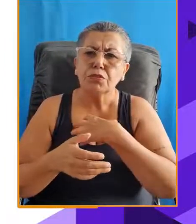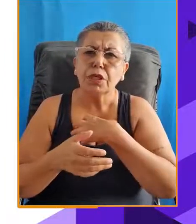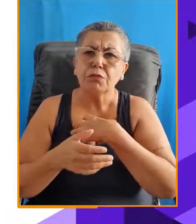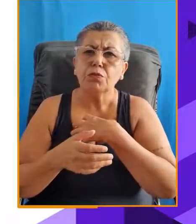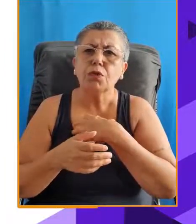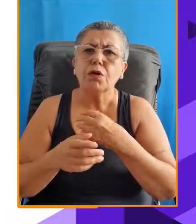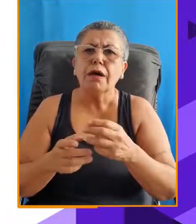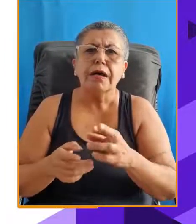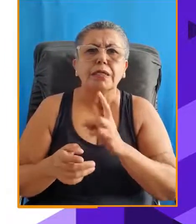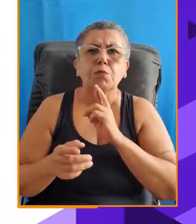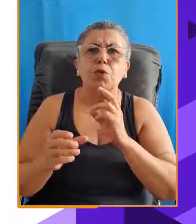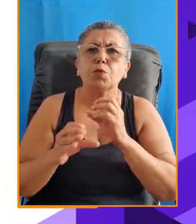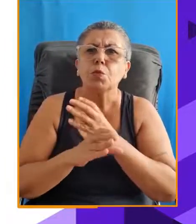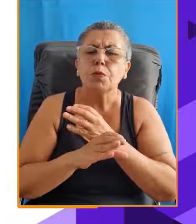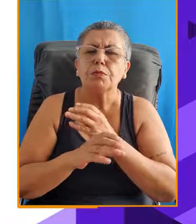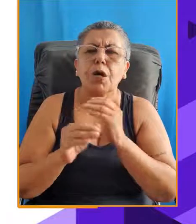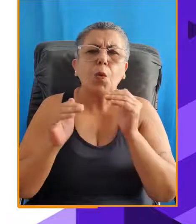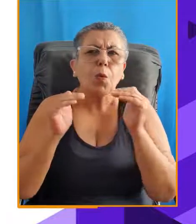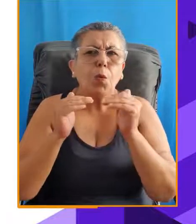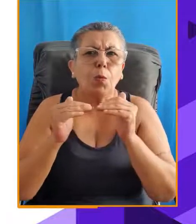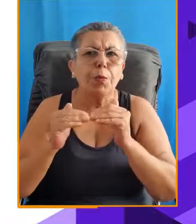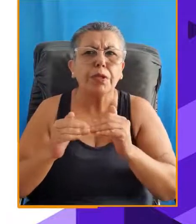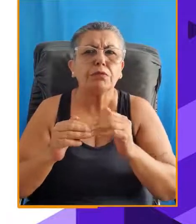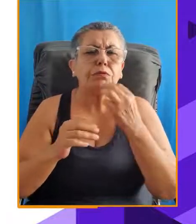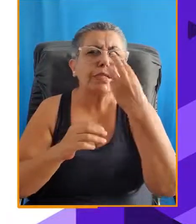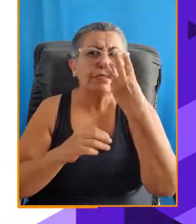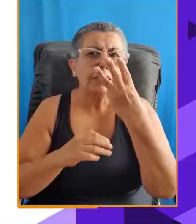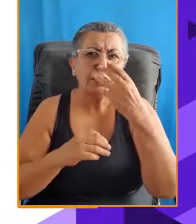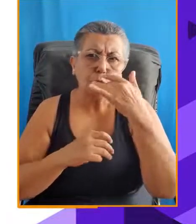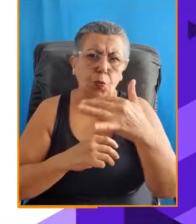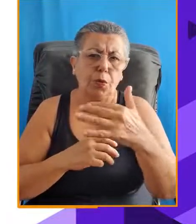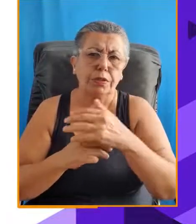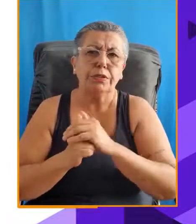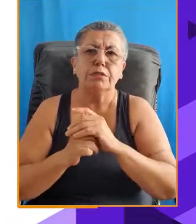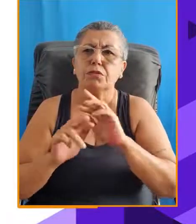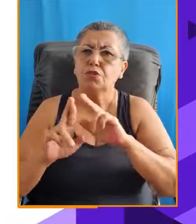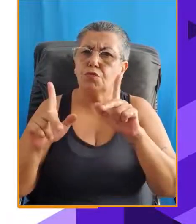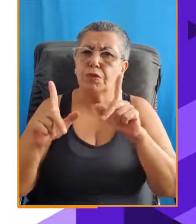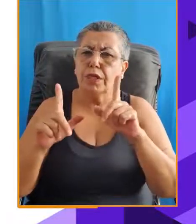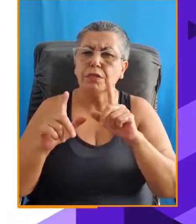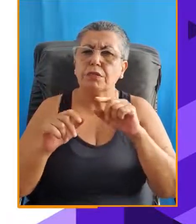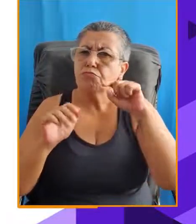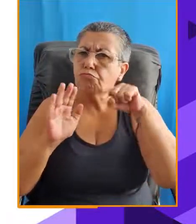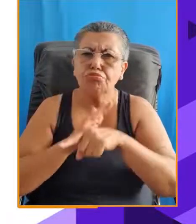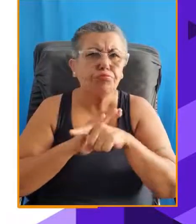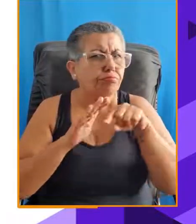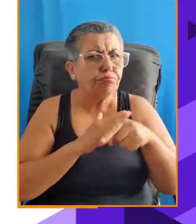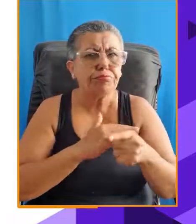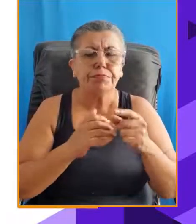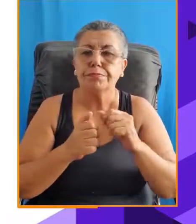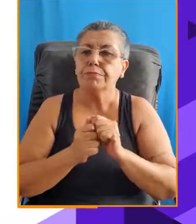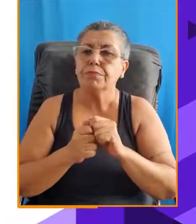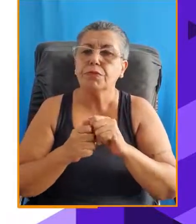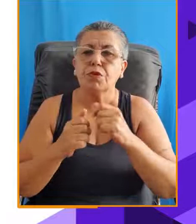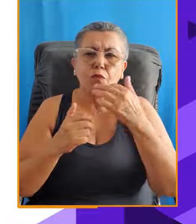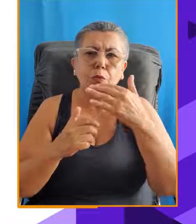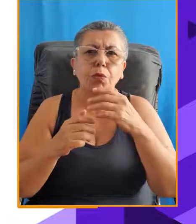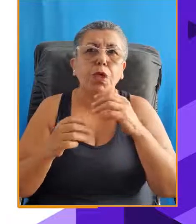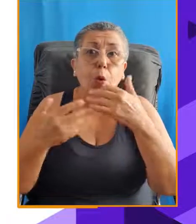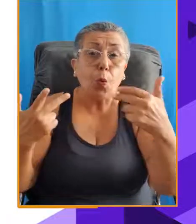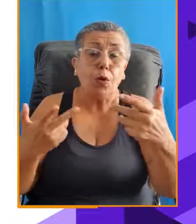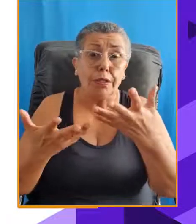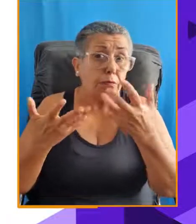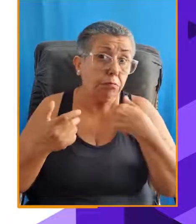o resultado final será a combinação dessas 3 cores em diferentes intensidades, formando a cor desejada.